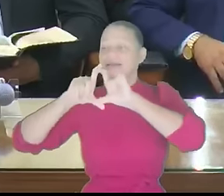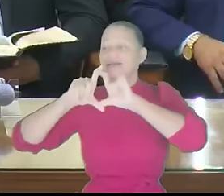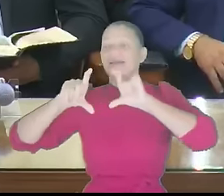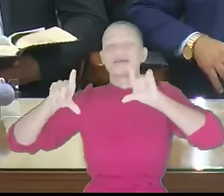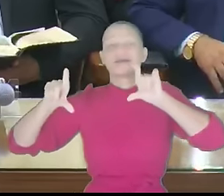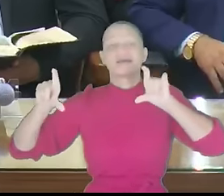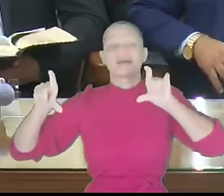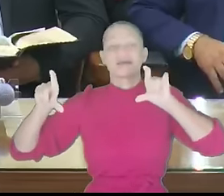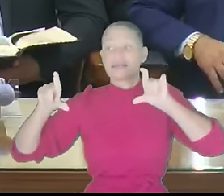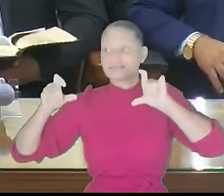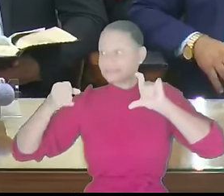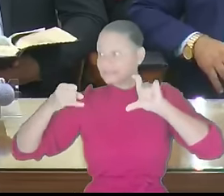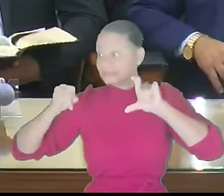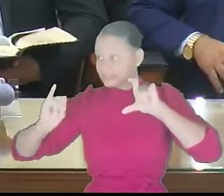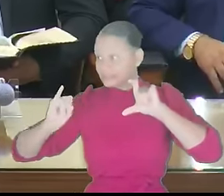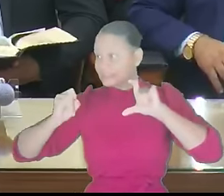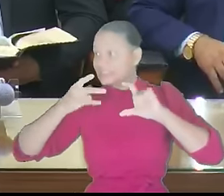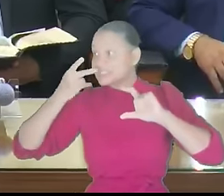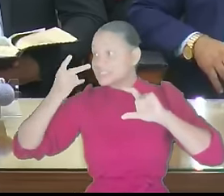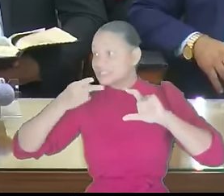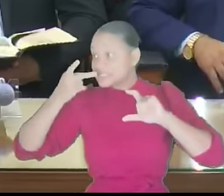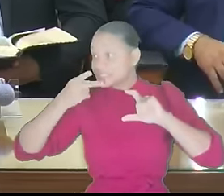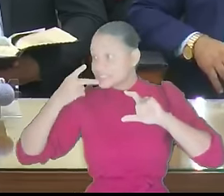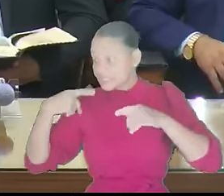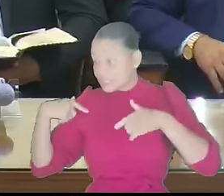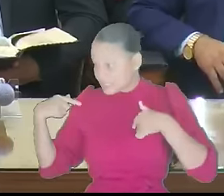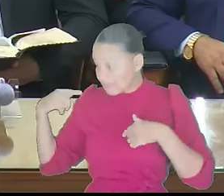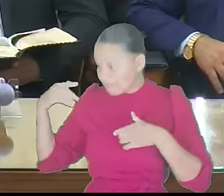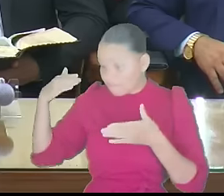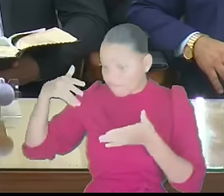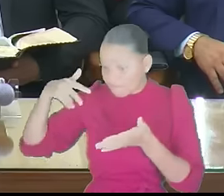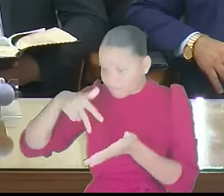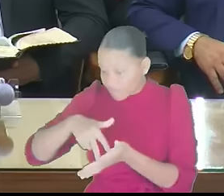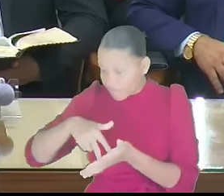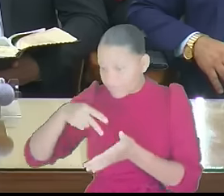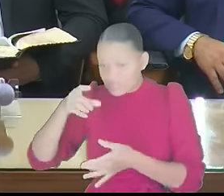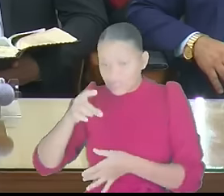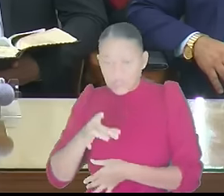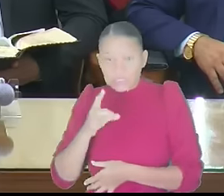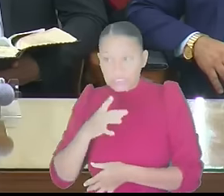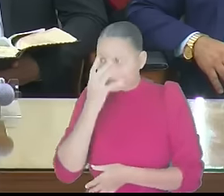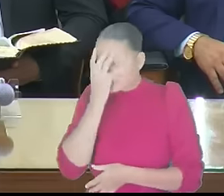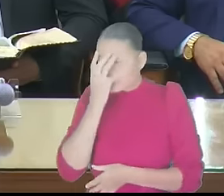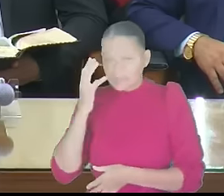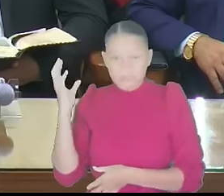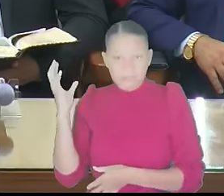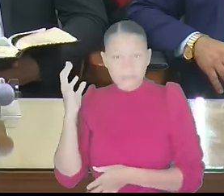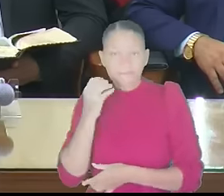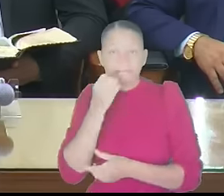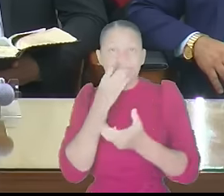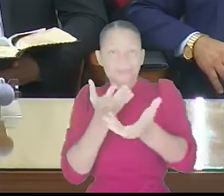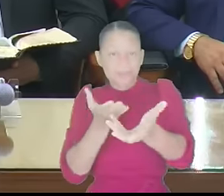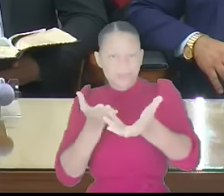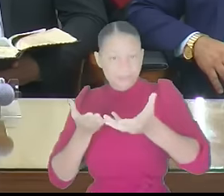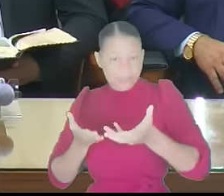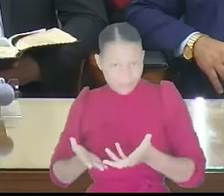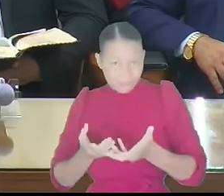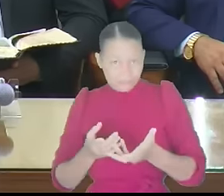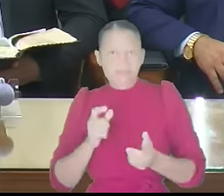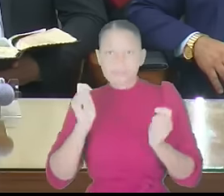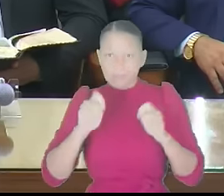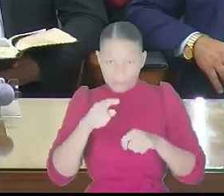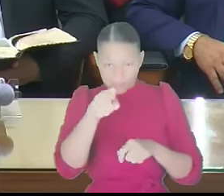grande. Se você diz que não vem à igreja porque aqui só tem hipócrita, seja bem-vindo, que ainda cabe mais